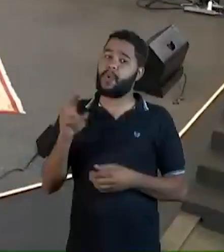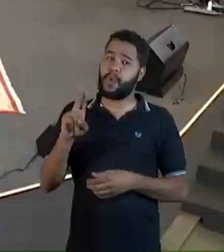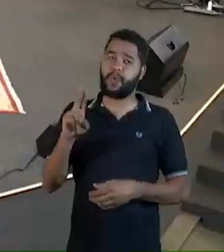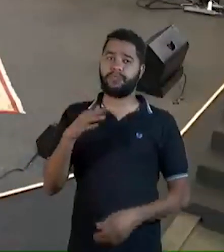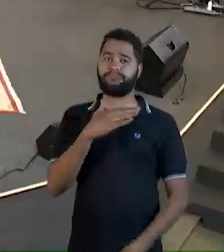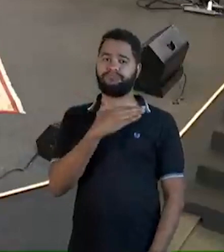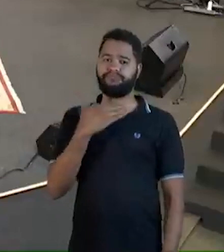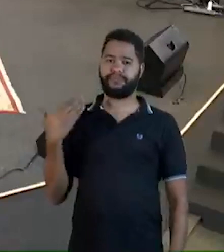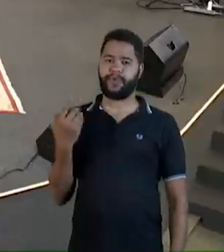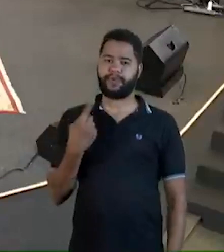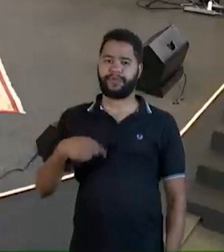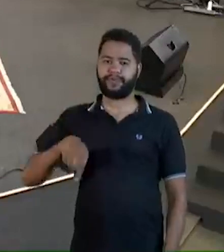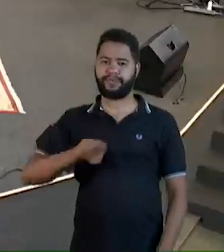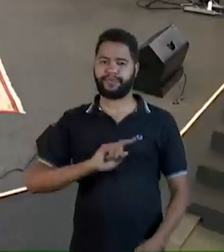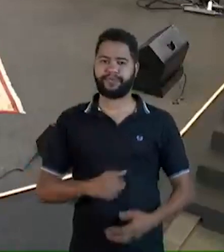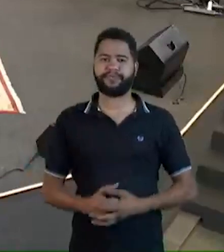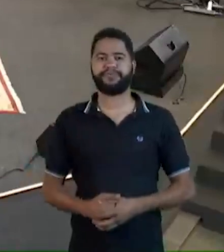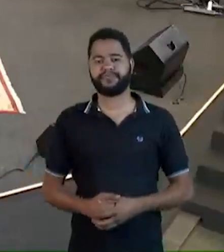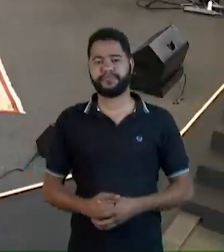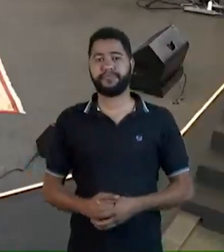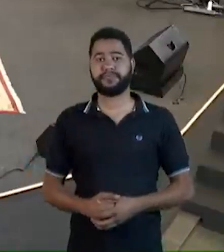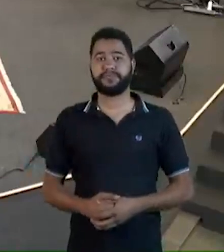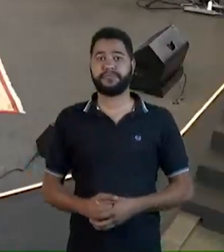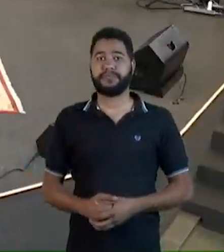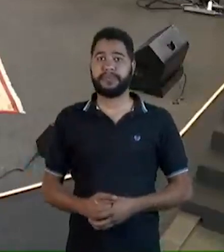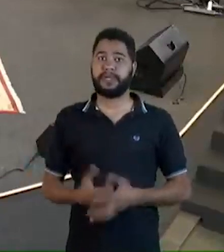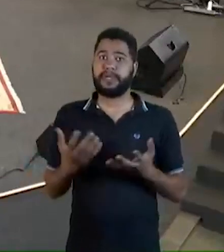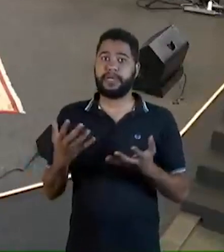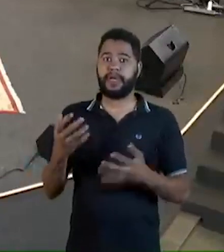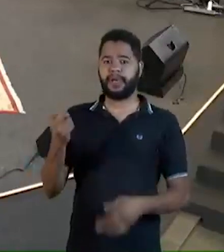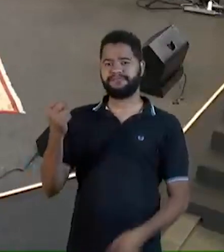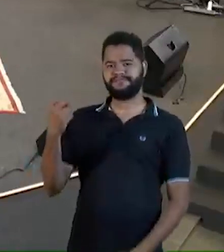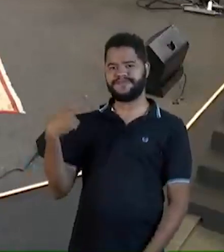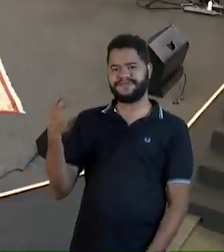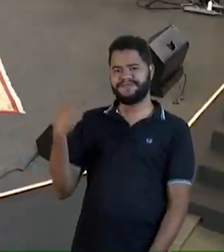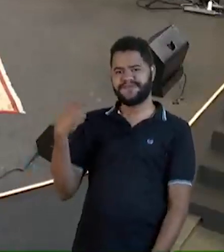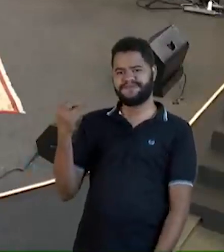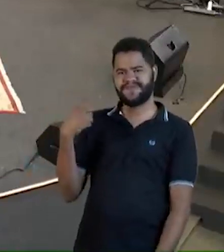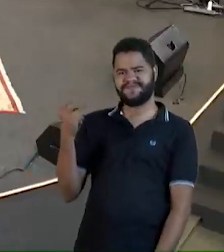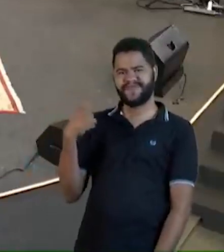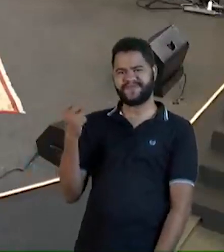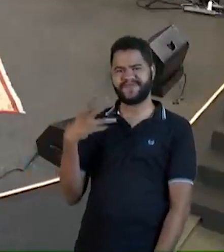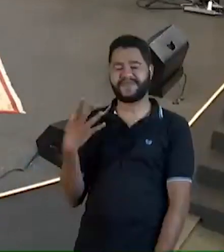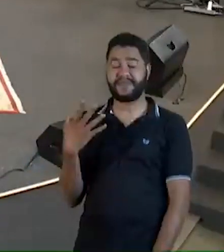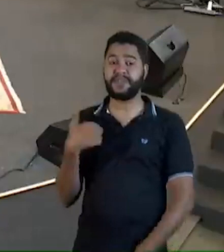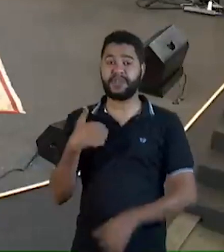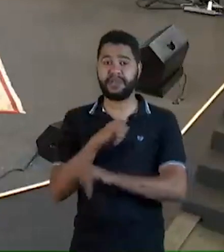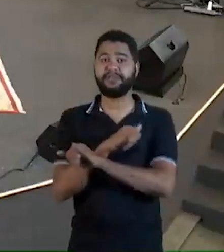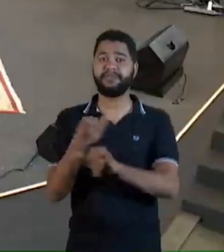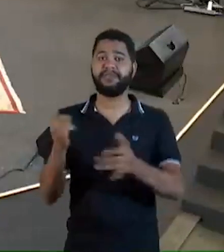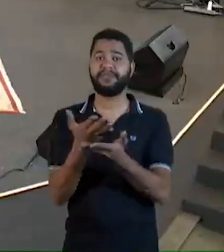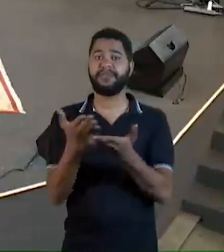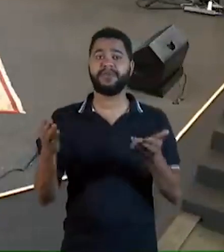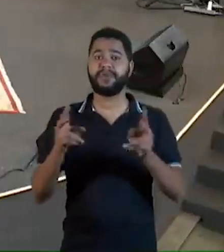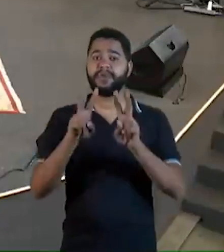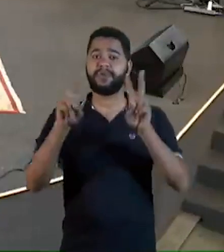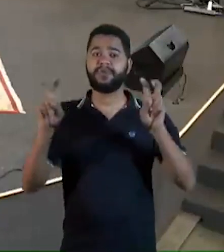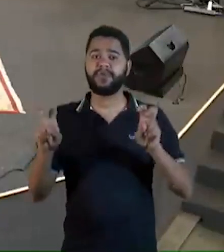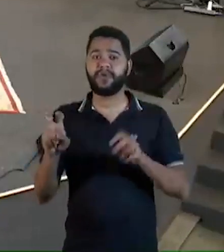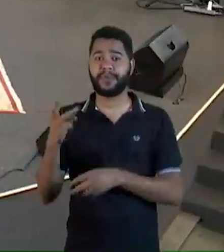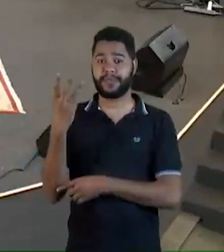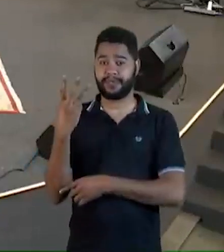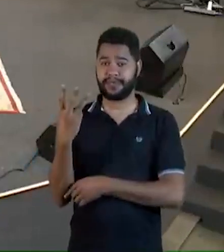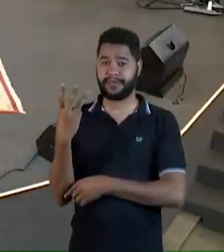nossa morte o que ele quer não sei que toxicar e ele quer nos envenenar eu quero falar nessa noite só